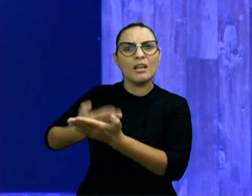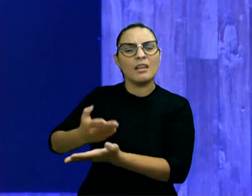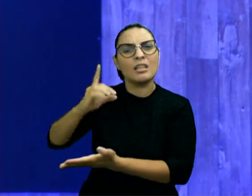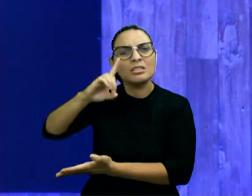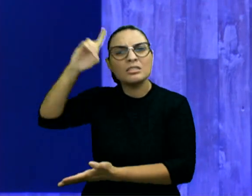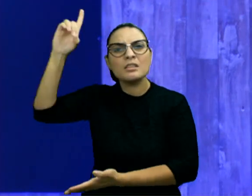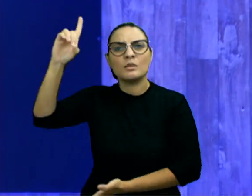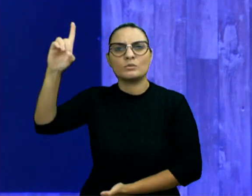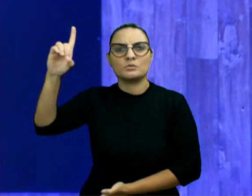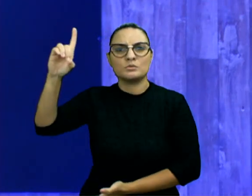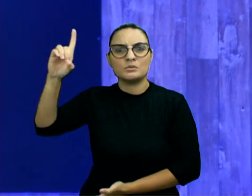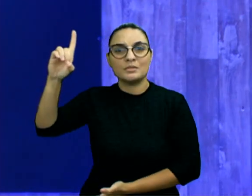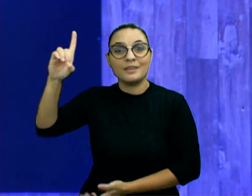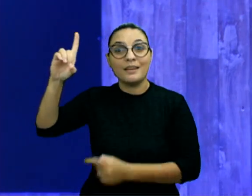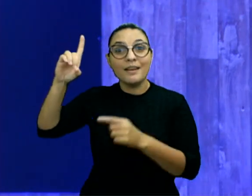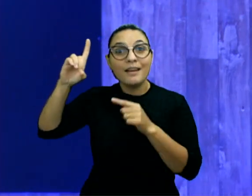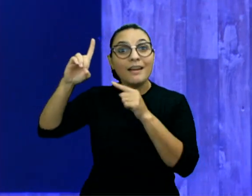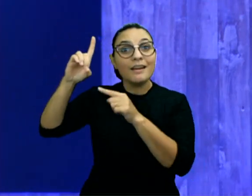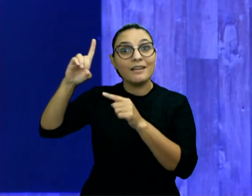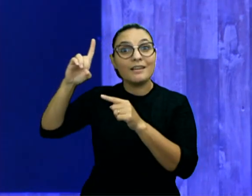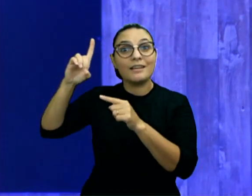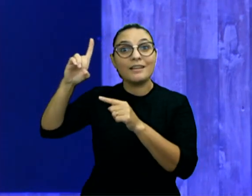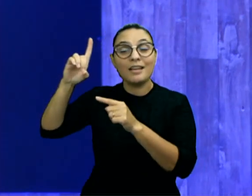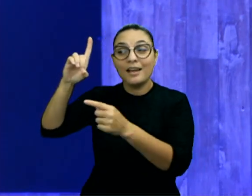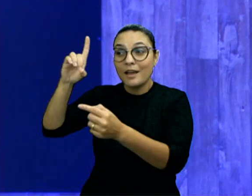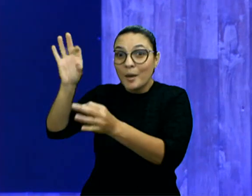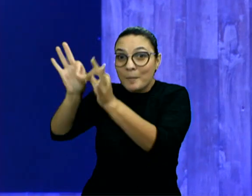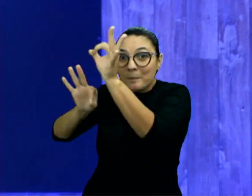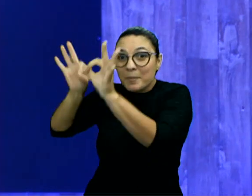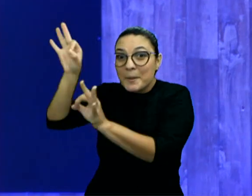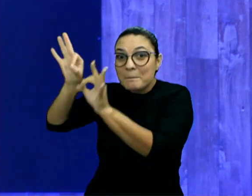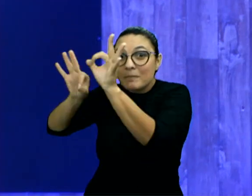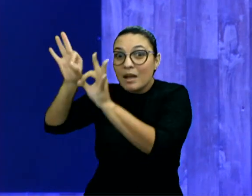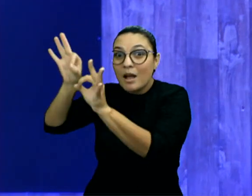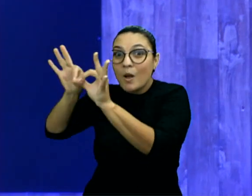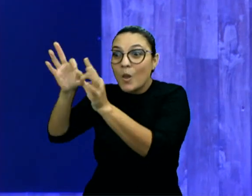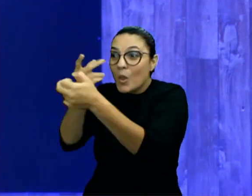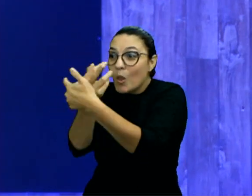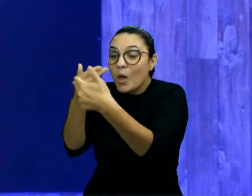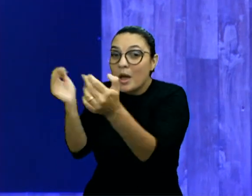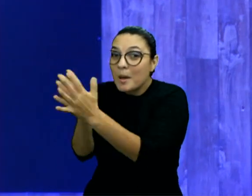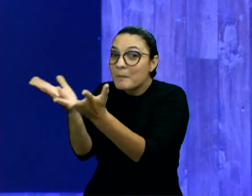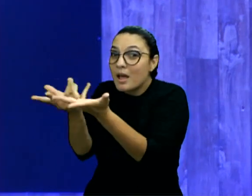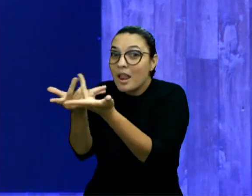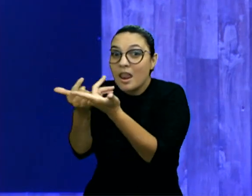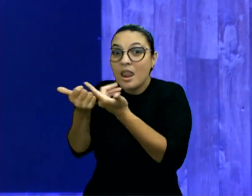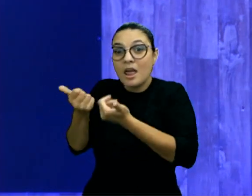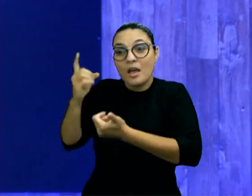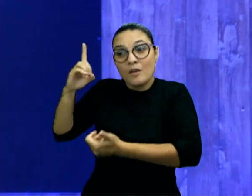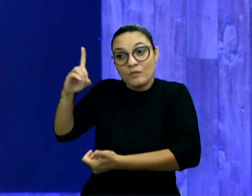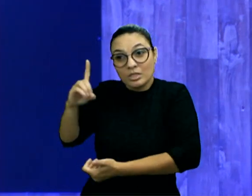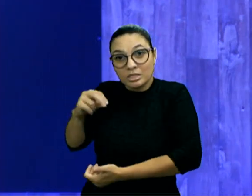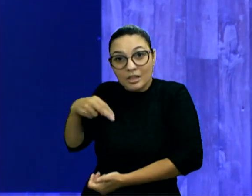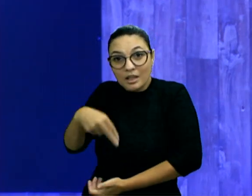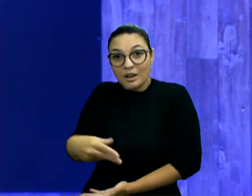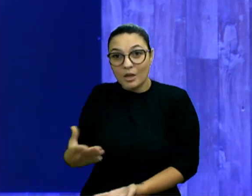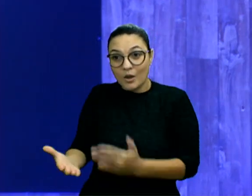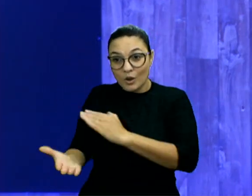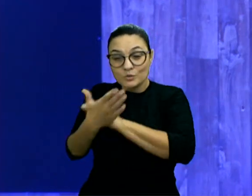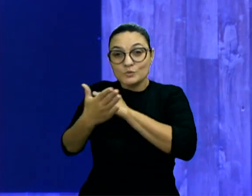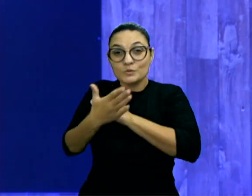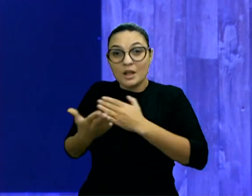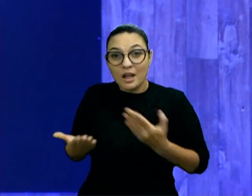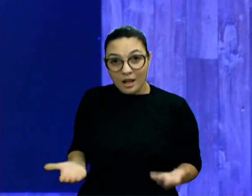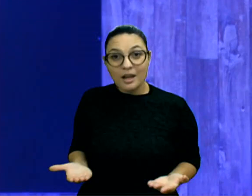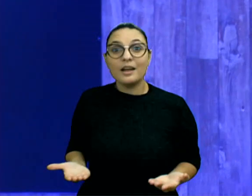ele sabia o que Deus tinha feito, ele sabia o tamanho do seu Deus, ele